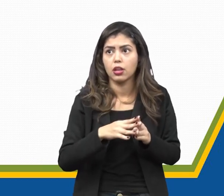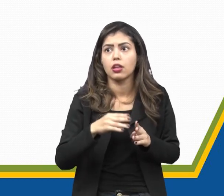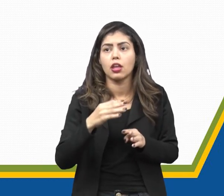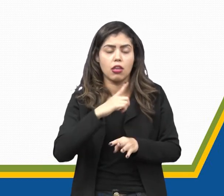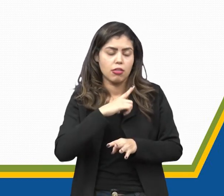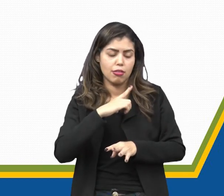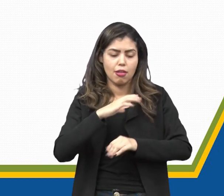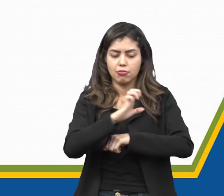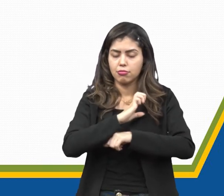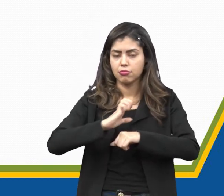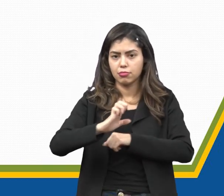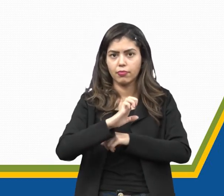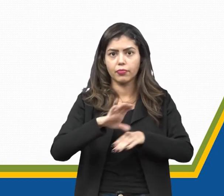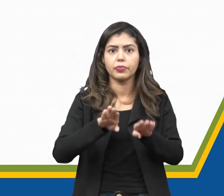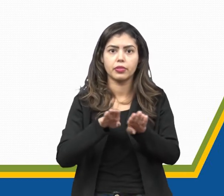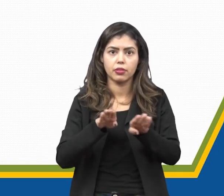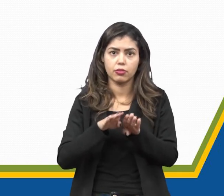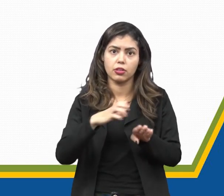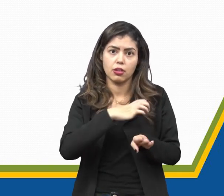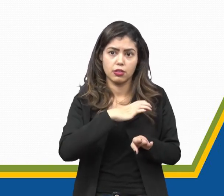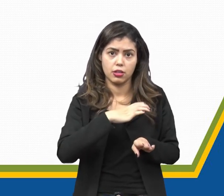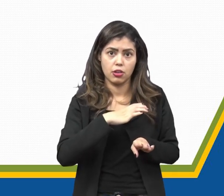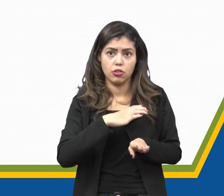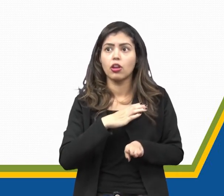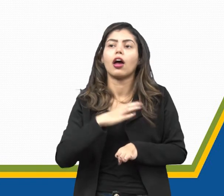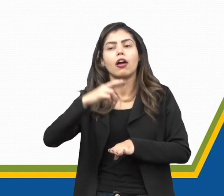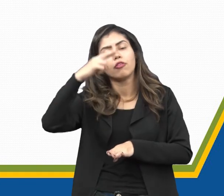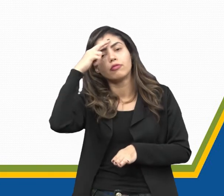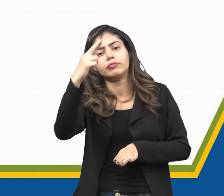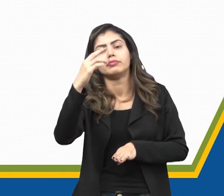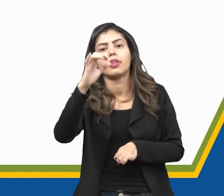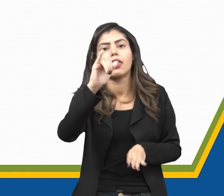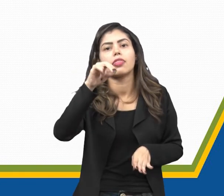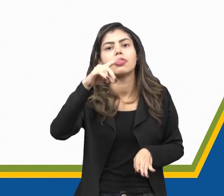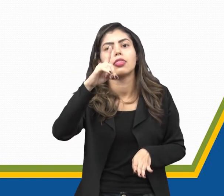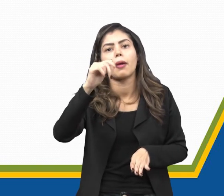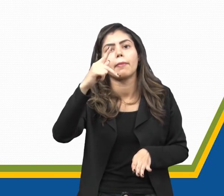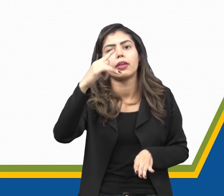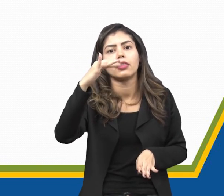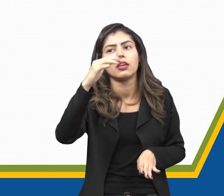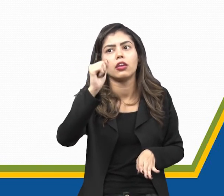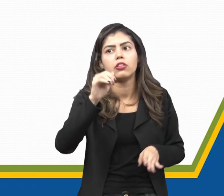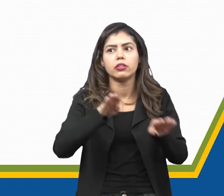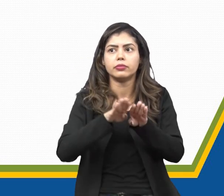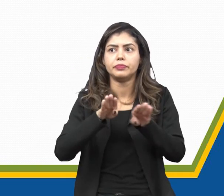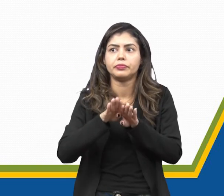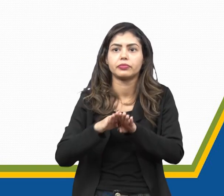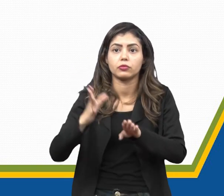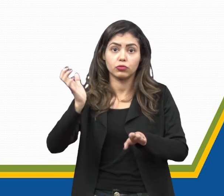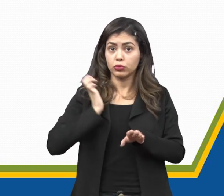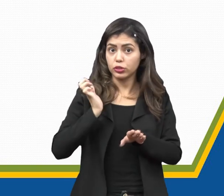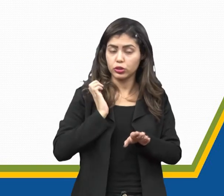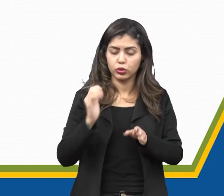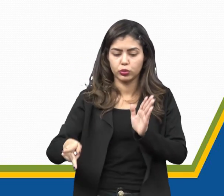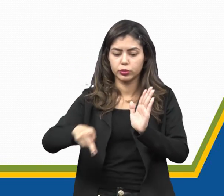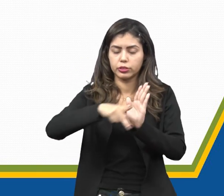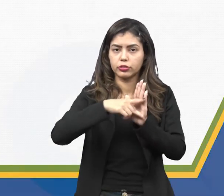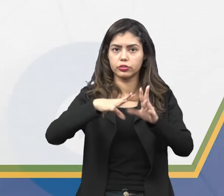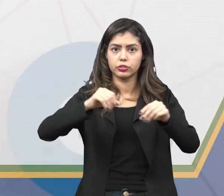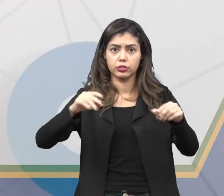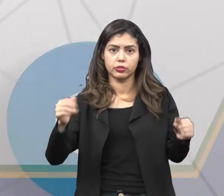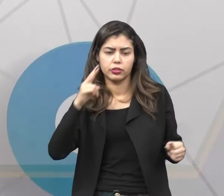independente. No final dos anos de 1940, Salvatore rouba dos ricos proprietários de terra para dar aos camponeses. Então você